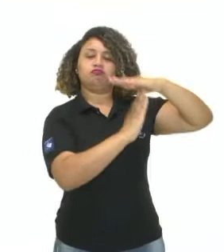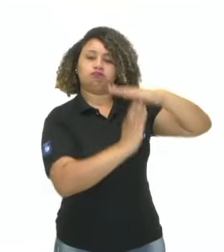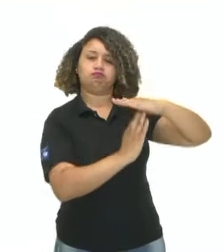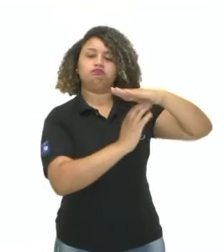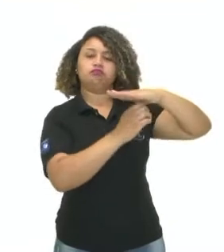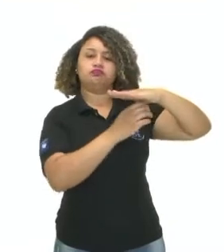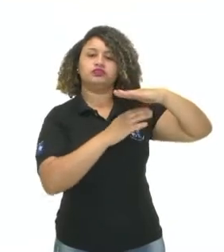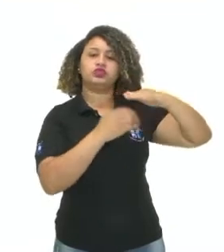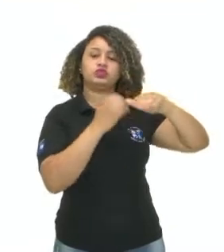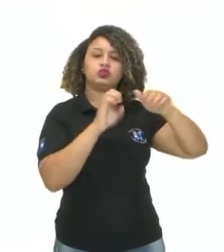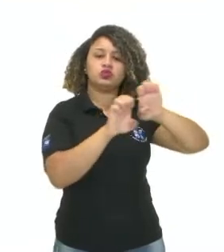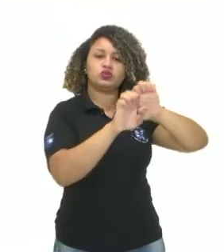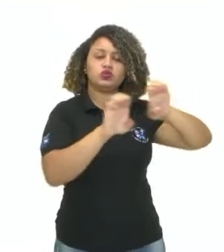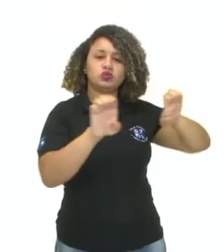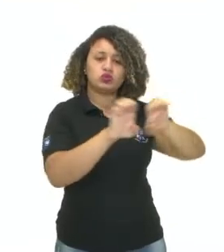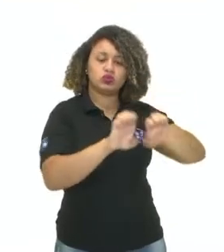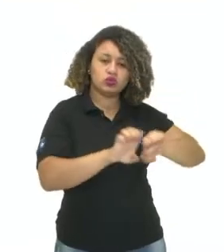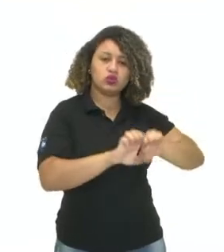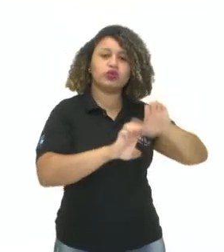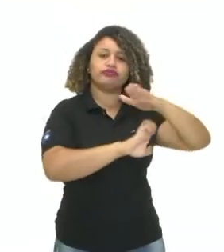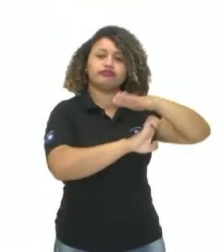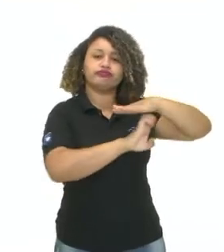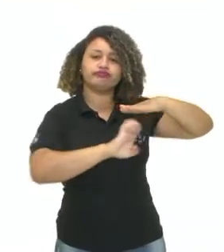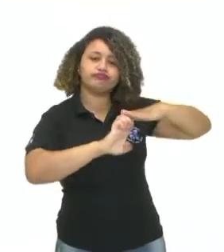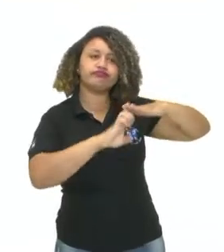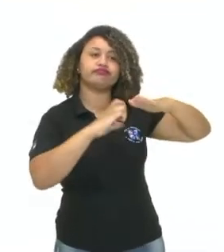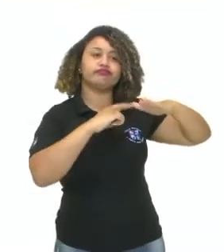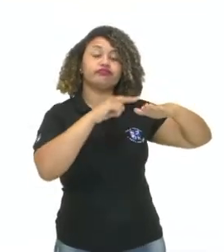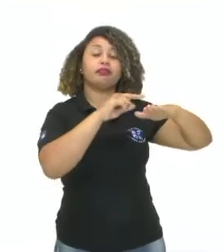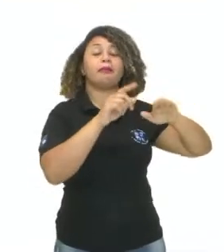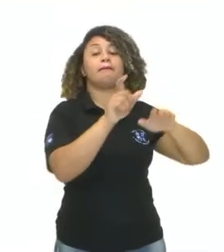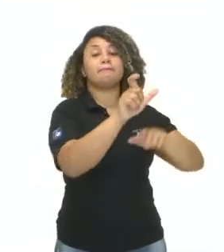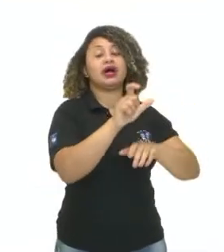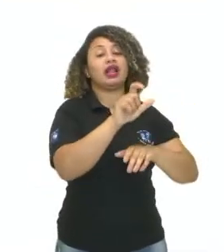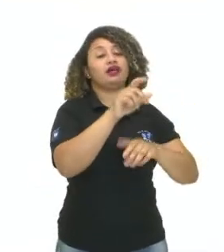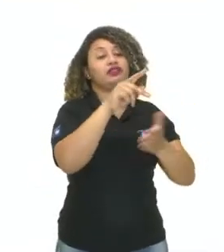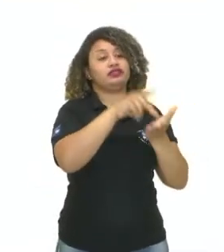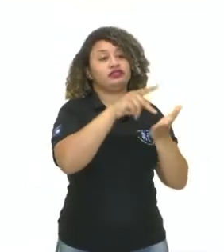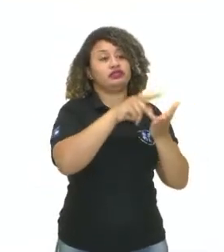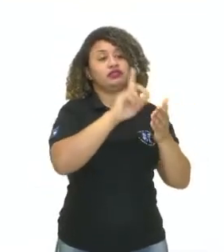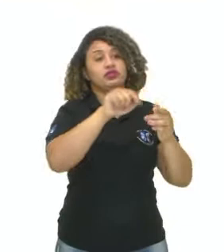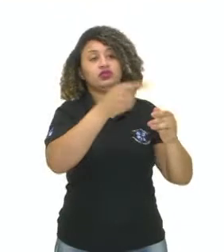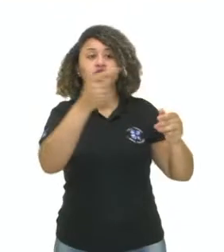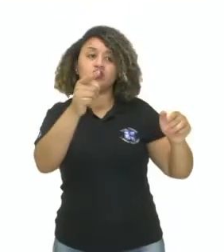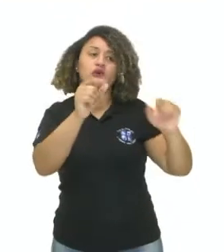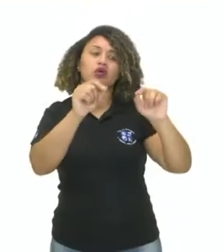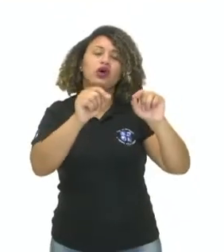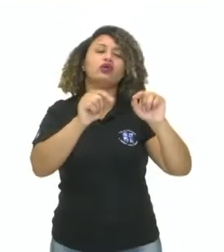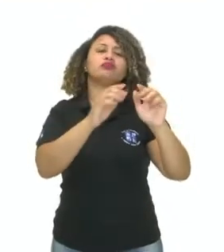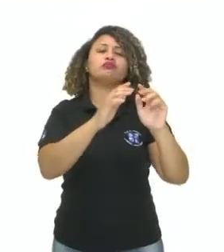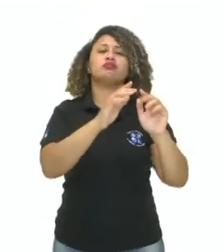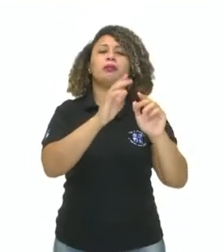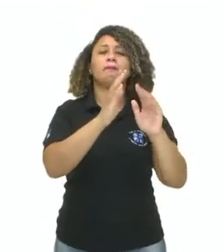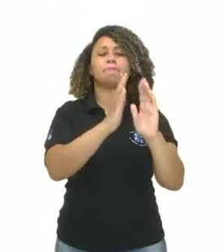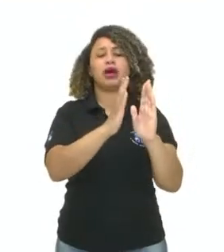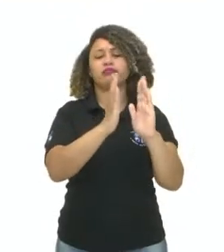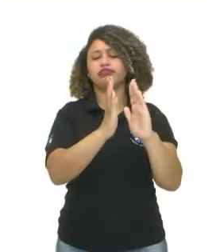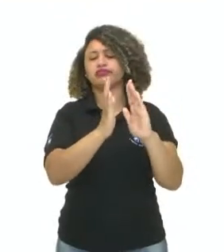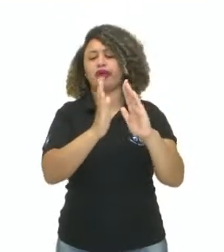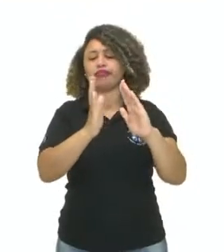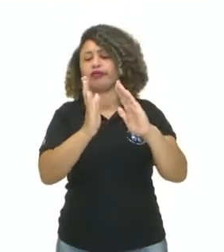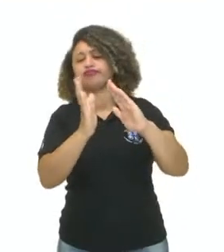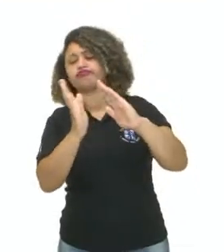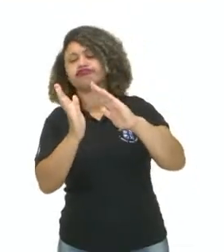está escrita a palavra verdade. Na frente, um conjunto de blocos quase caindo, uns em cima dos